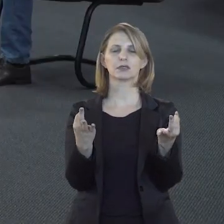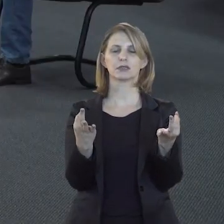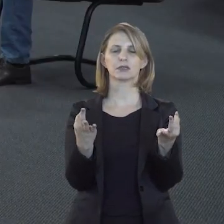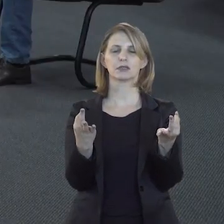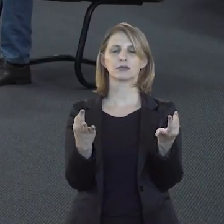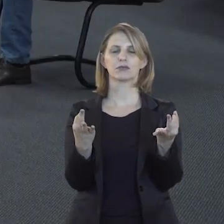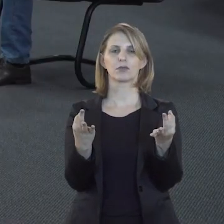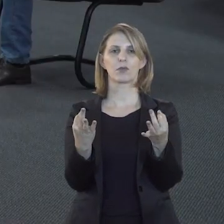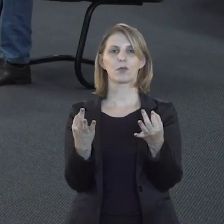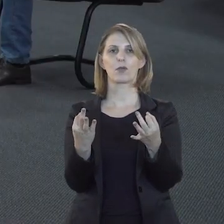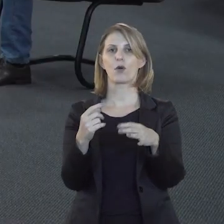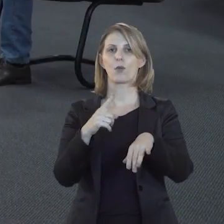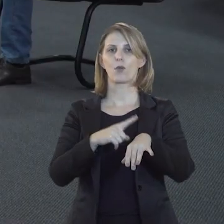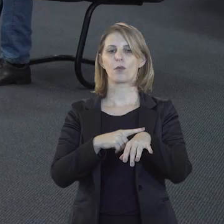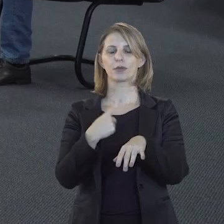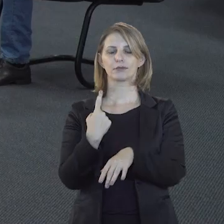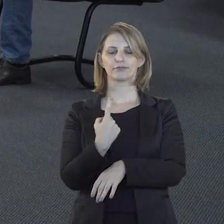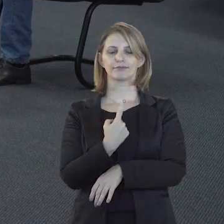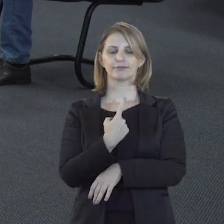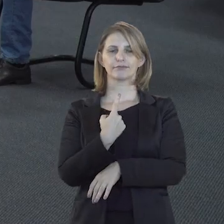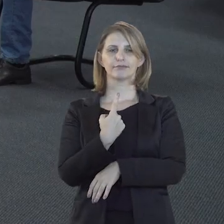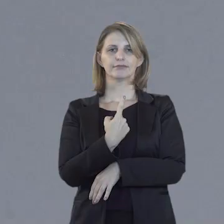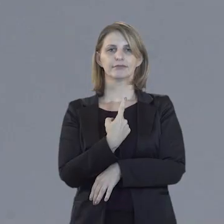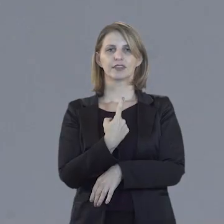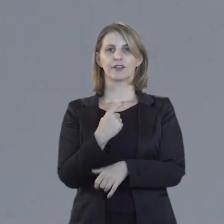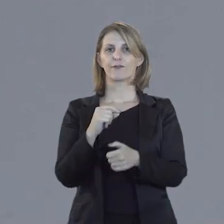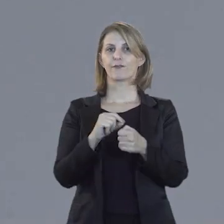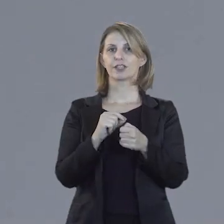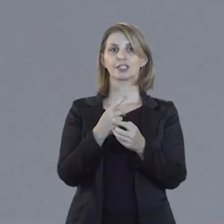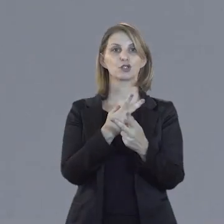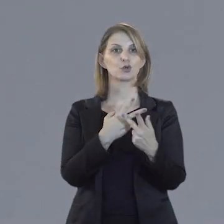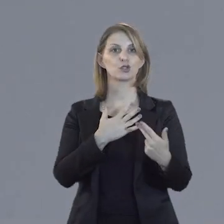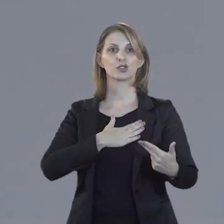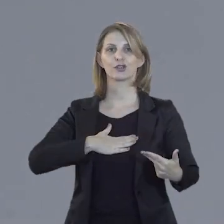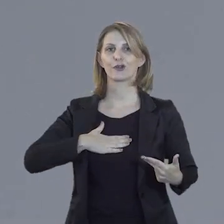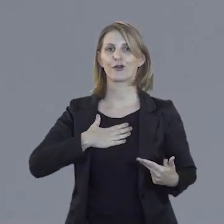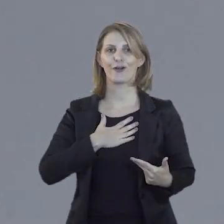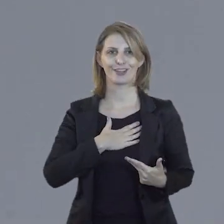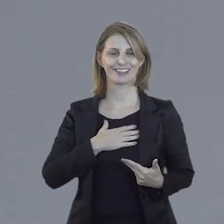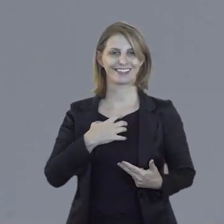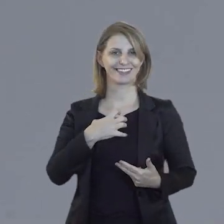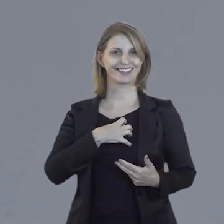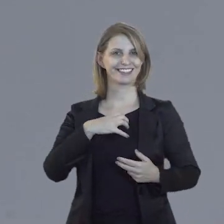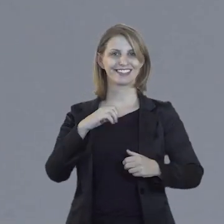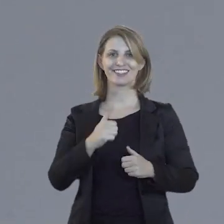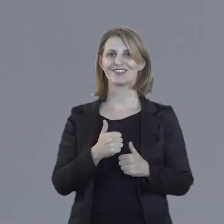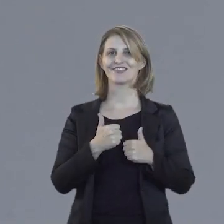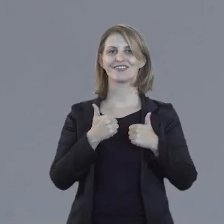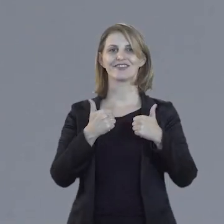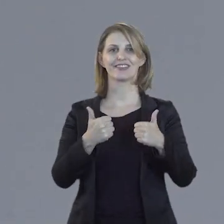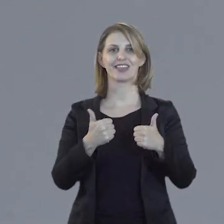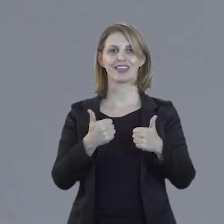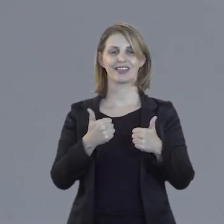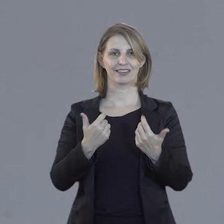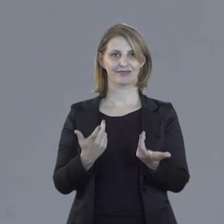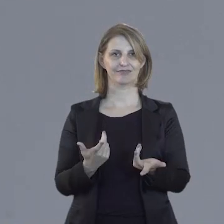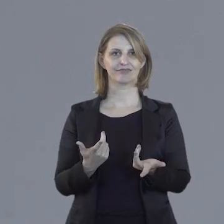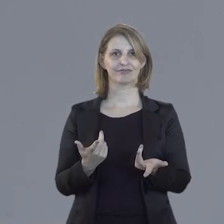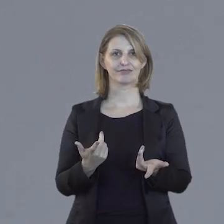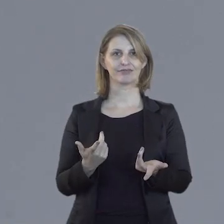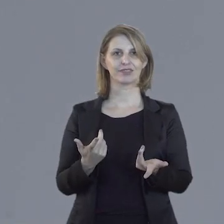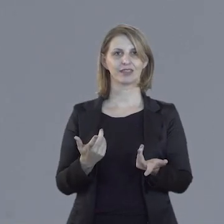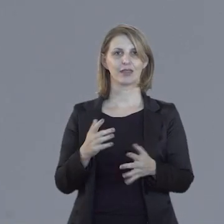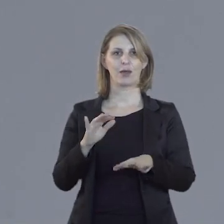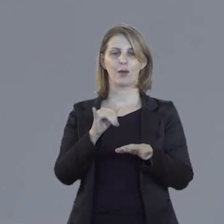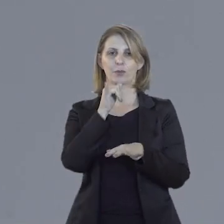primeiramente, assim, uma meditação, um momento para si, e procurar fazer aquilo que gosta, aquilo que lhe faz bem, e, de fato,